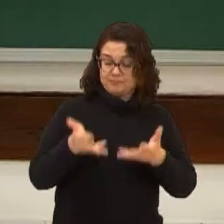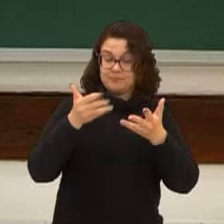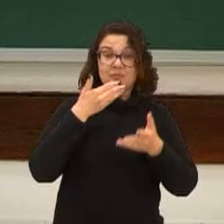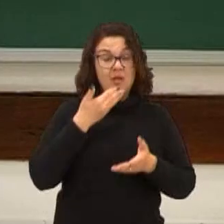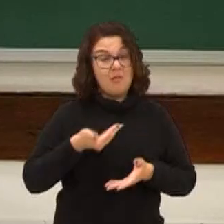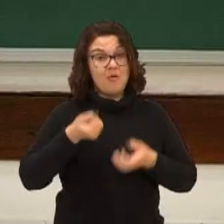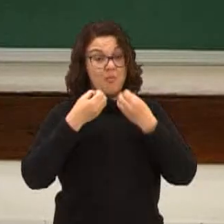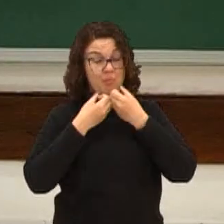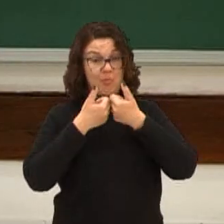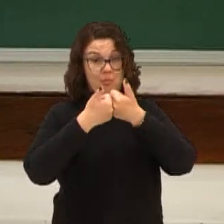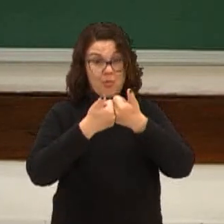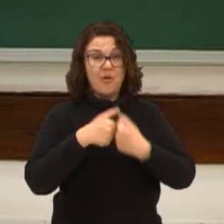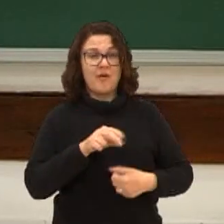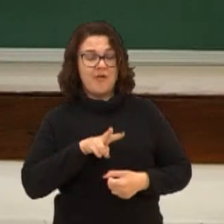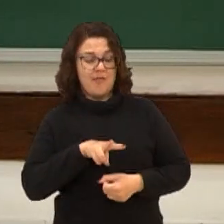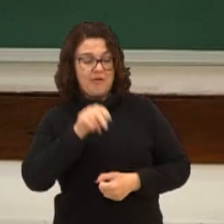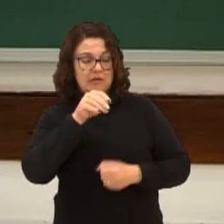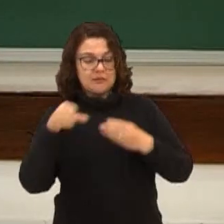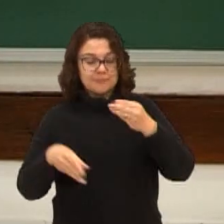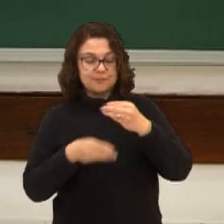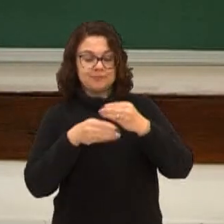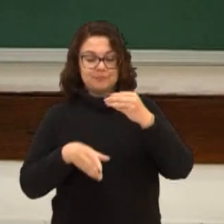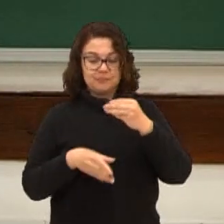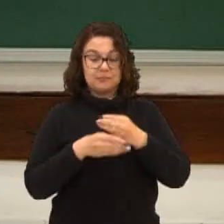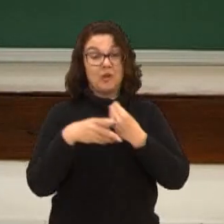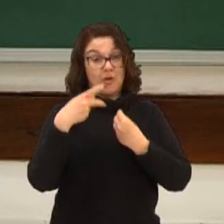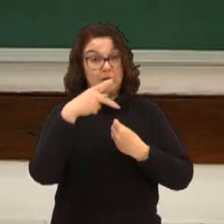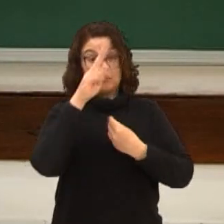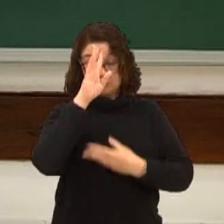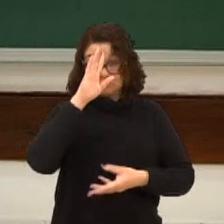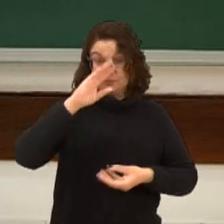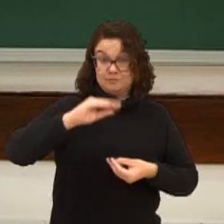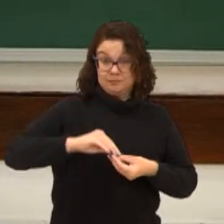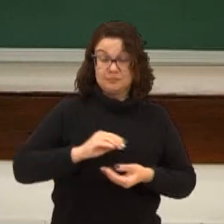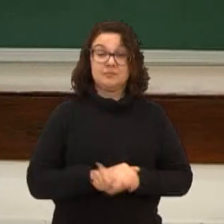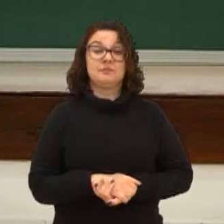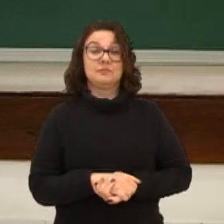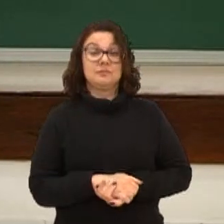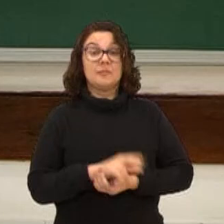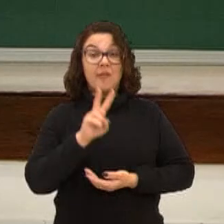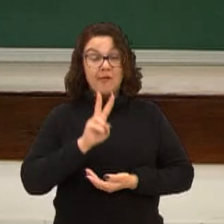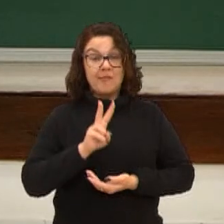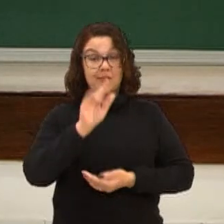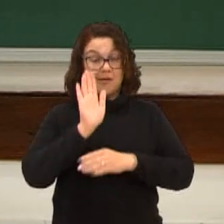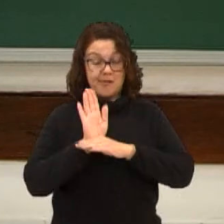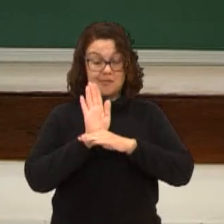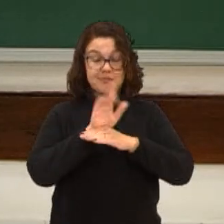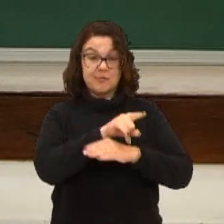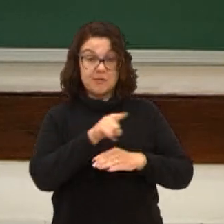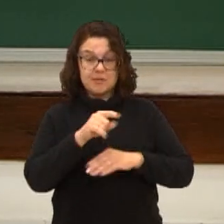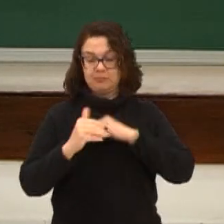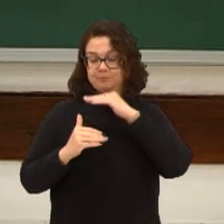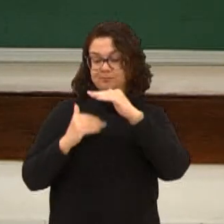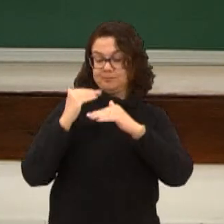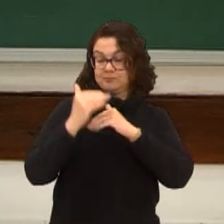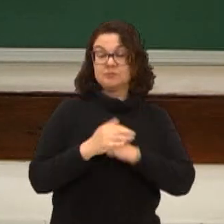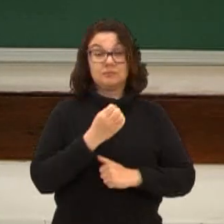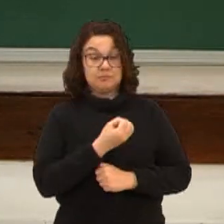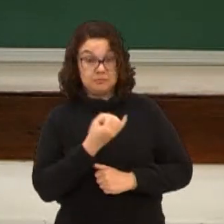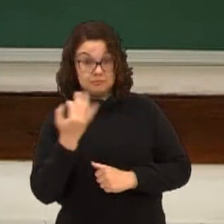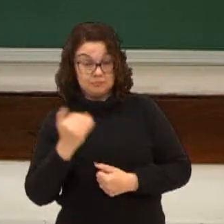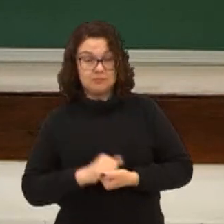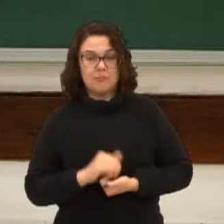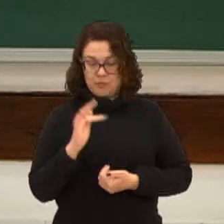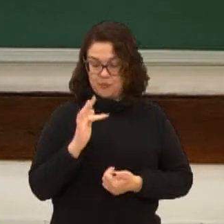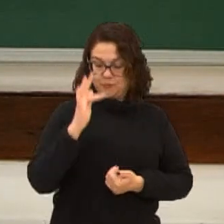coisas boas, vai agregar ao seu conhecimento, ela vai te ajudar a desenvolver alguma